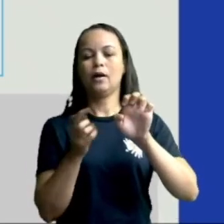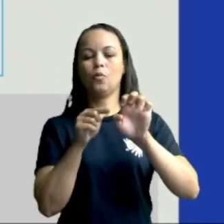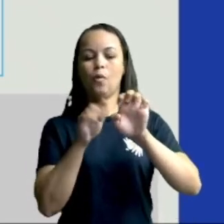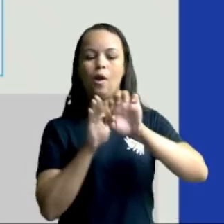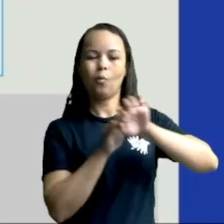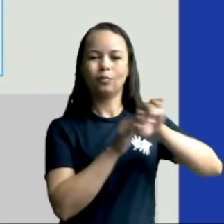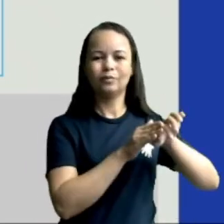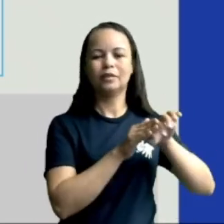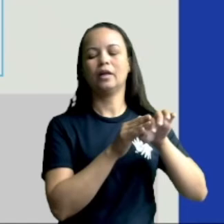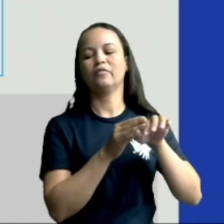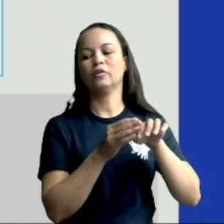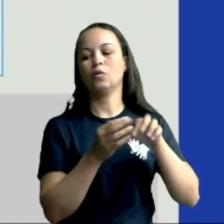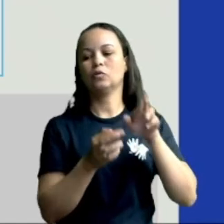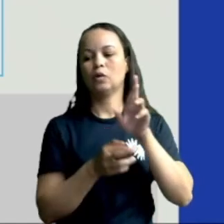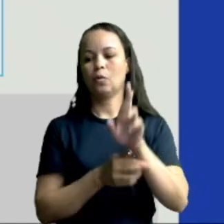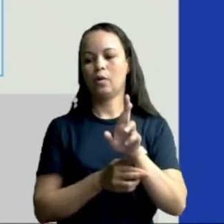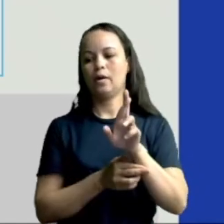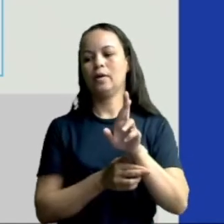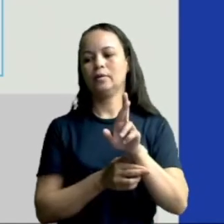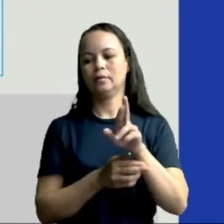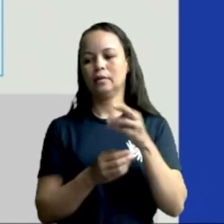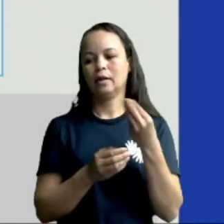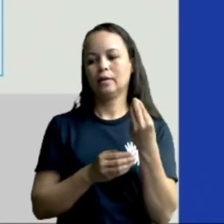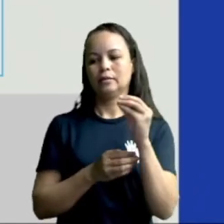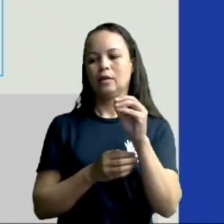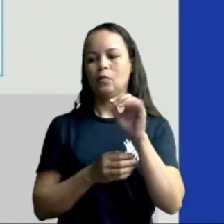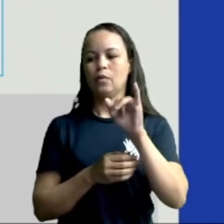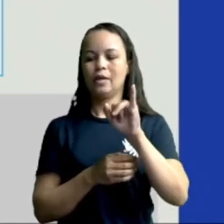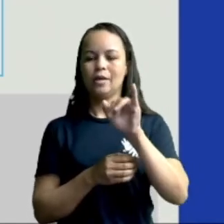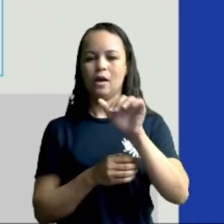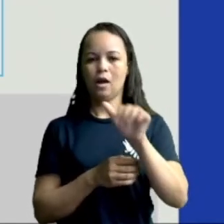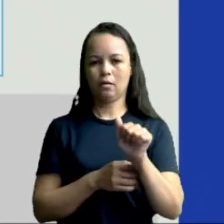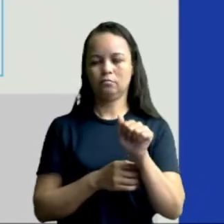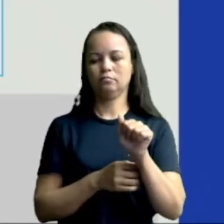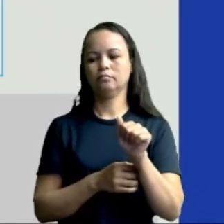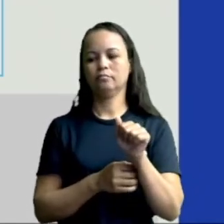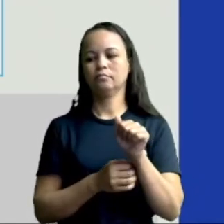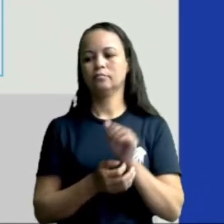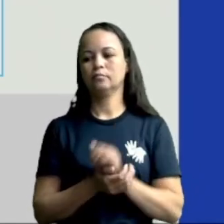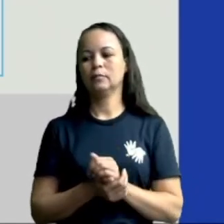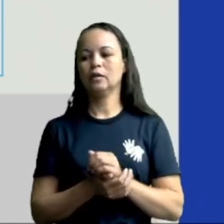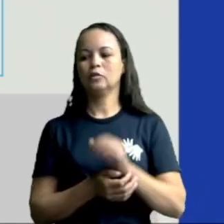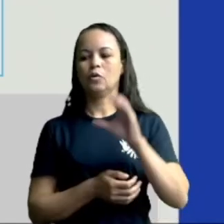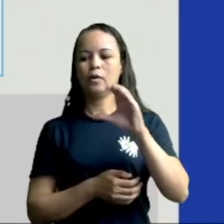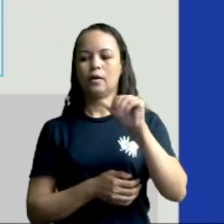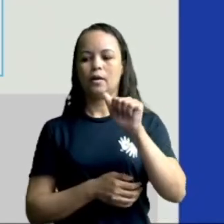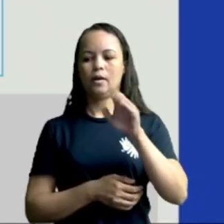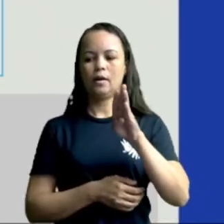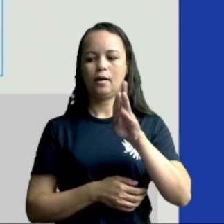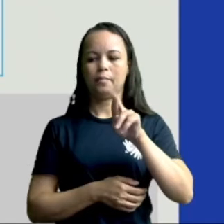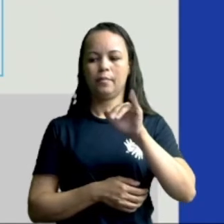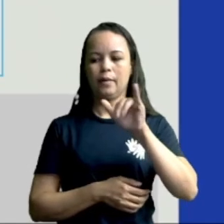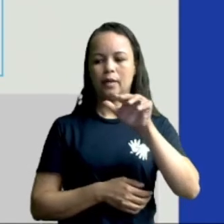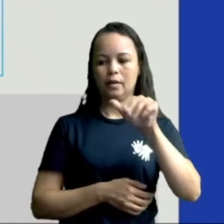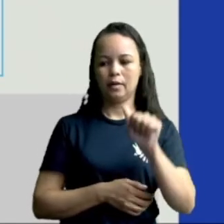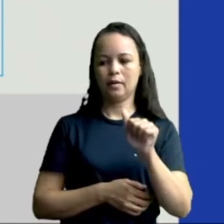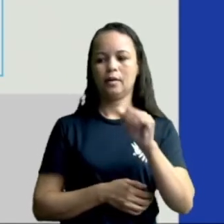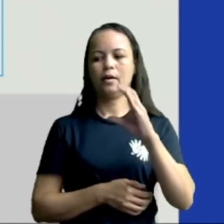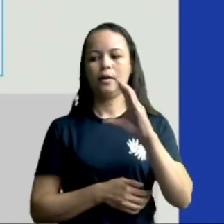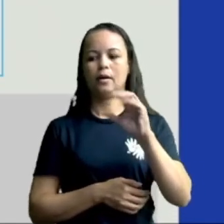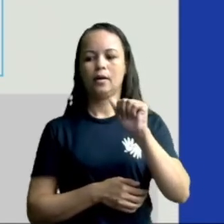tá vendo? E acrescentei o IA da terminação. Yo cabría,